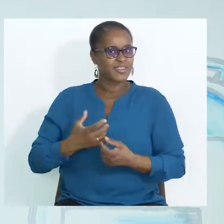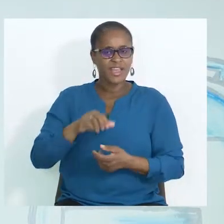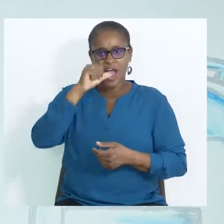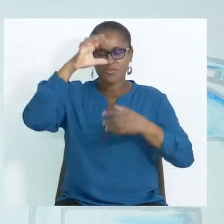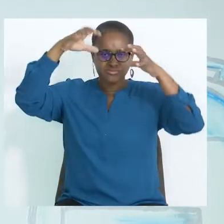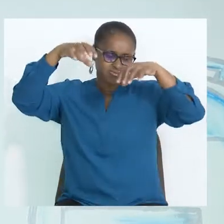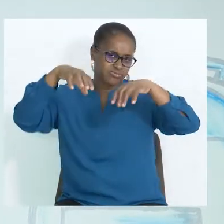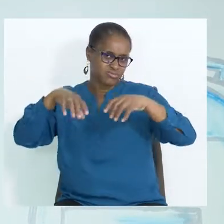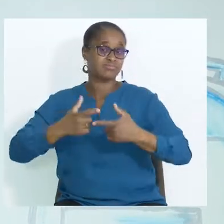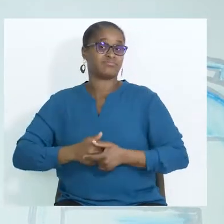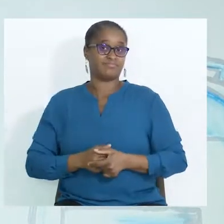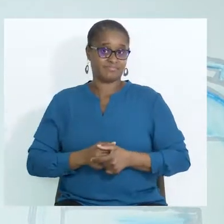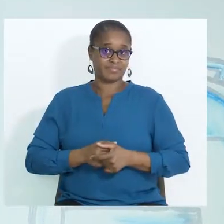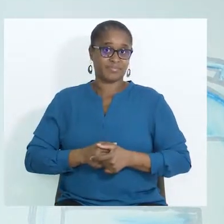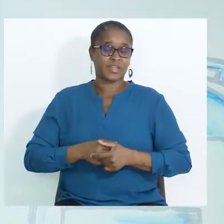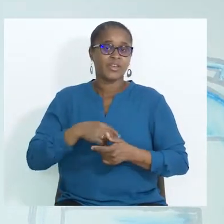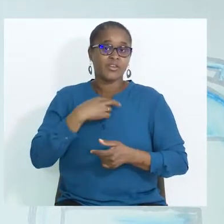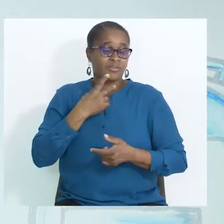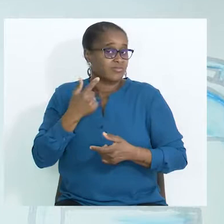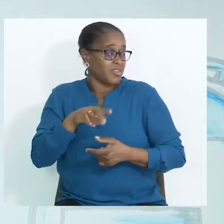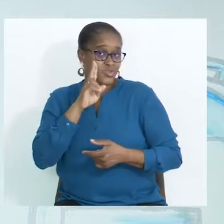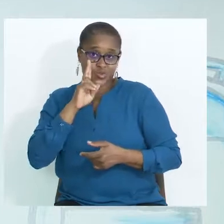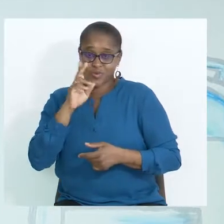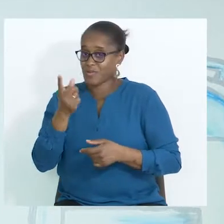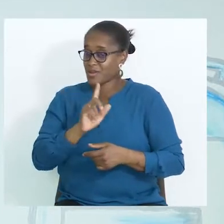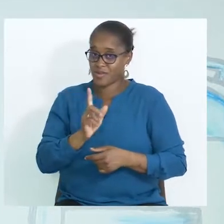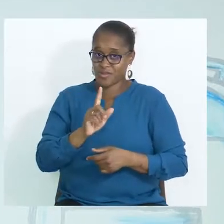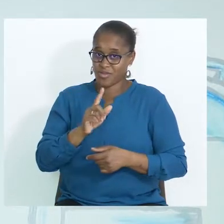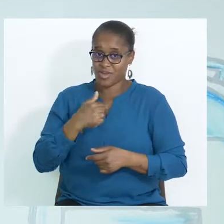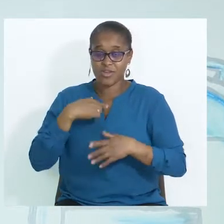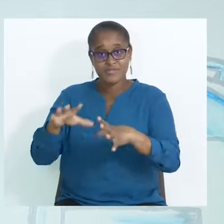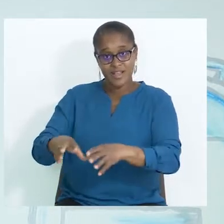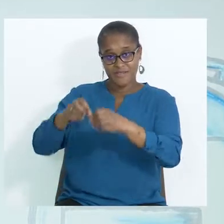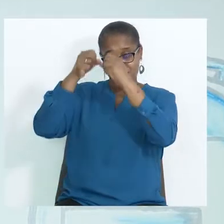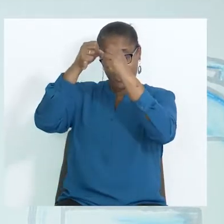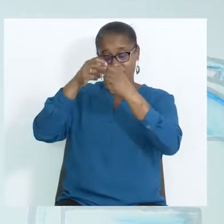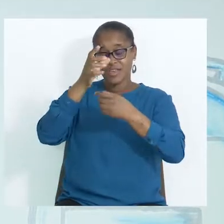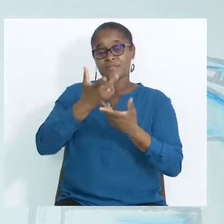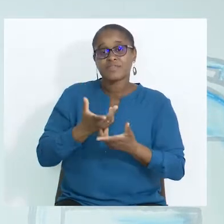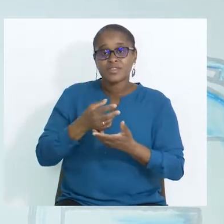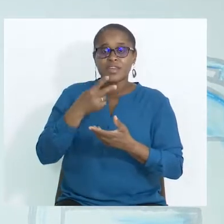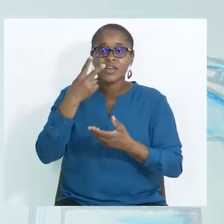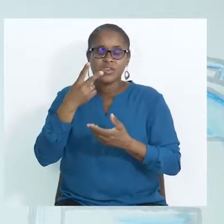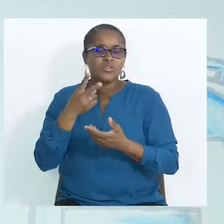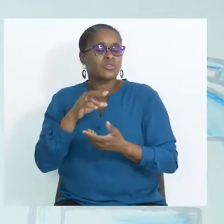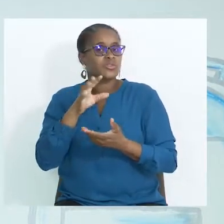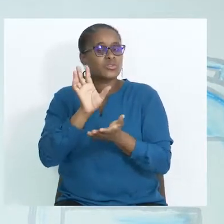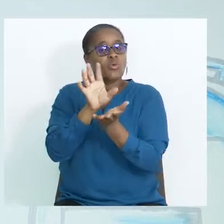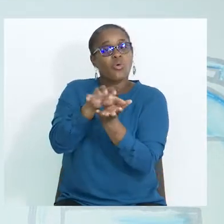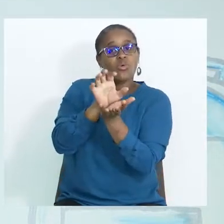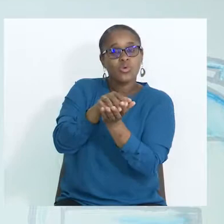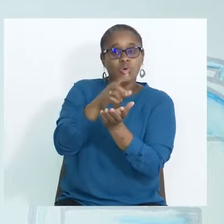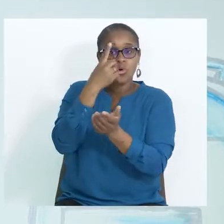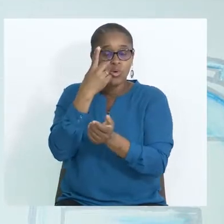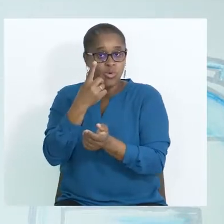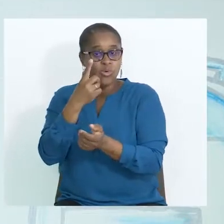de luso mandar a voz não tem desculpas eu os salvarei a 2 pro o